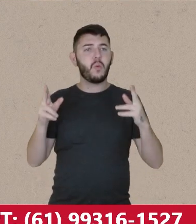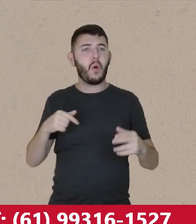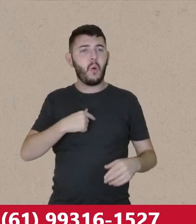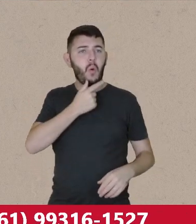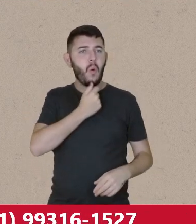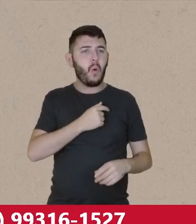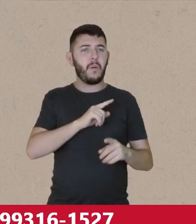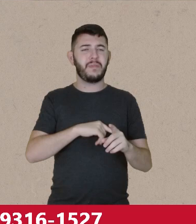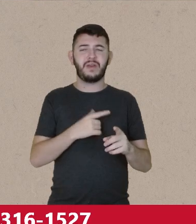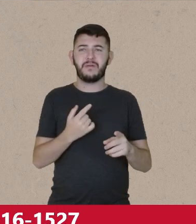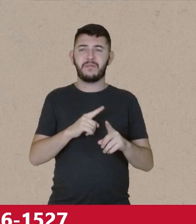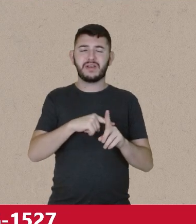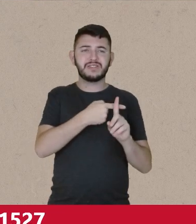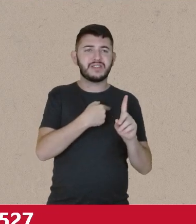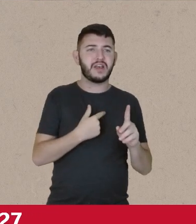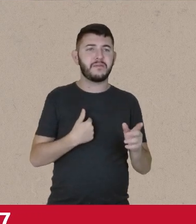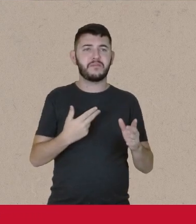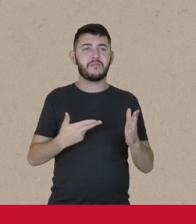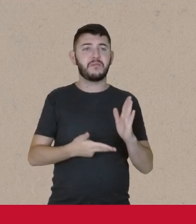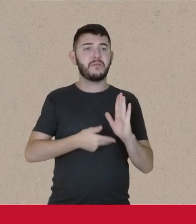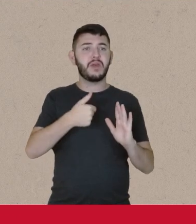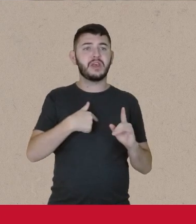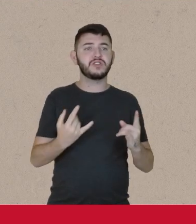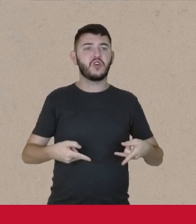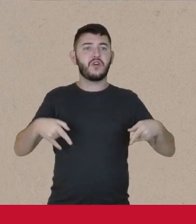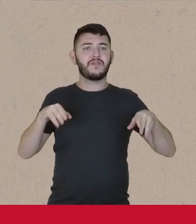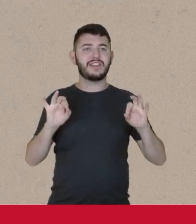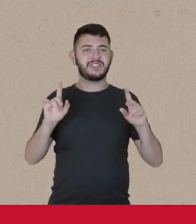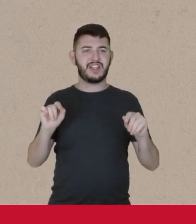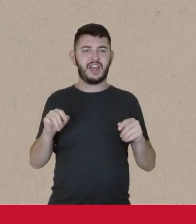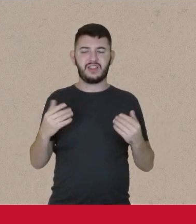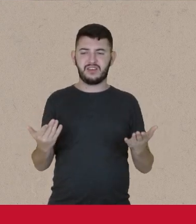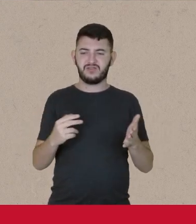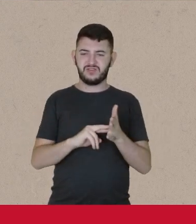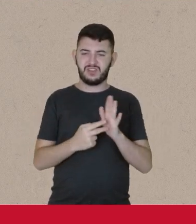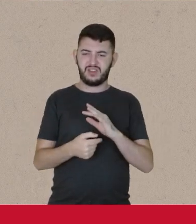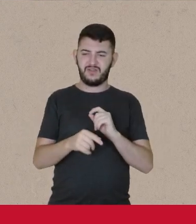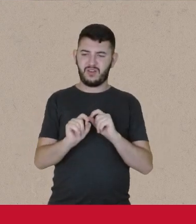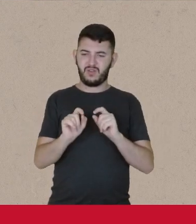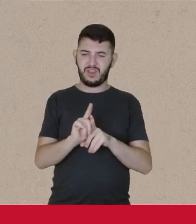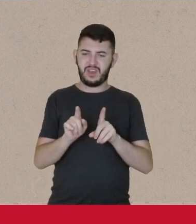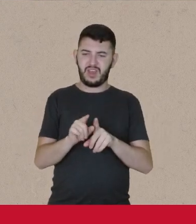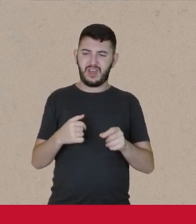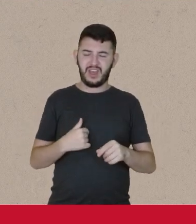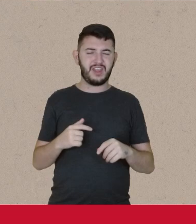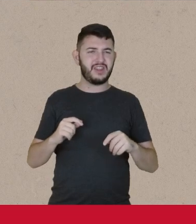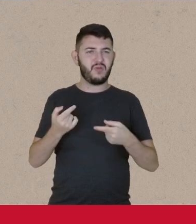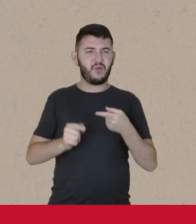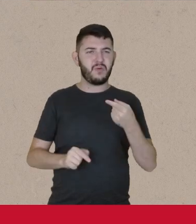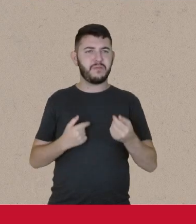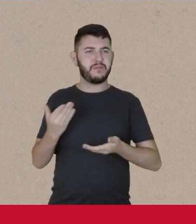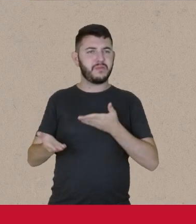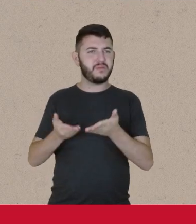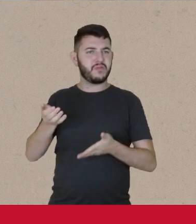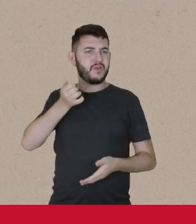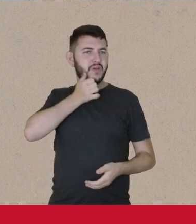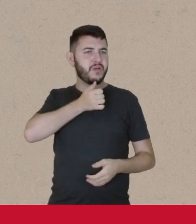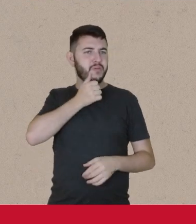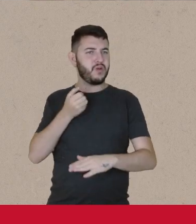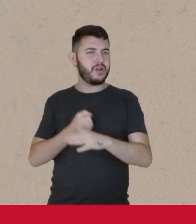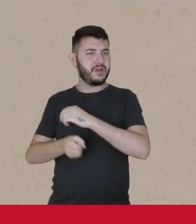as mulheres privadas de liberdade dessa maneira? Sem dúvida, mesmo que não